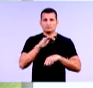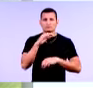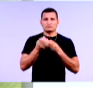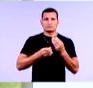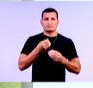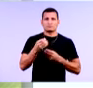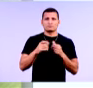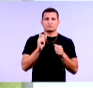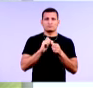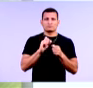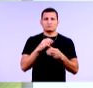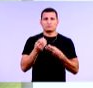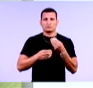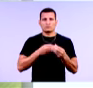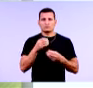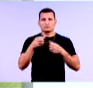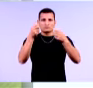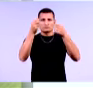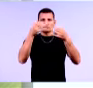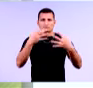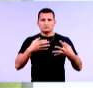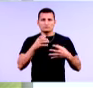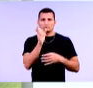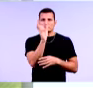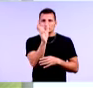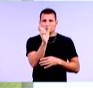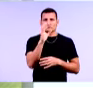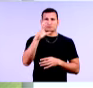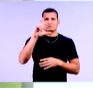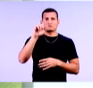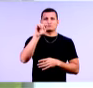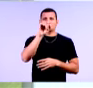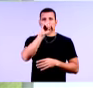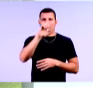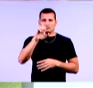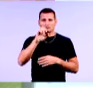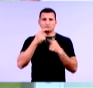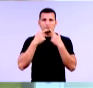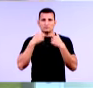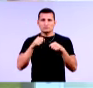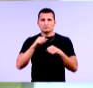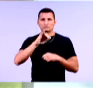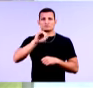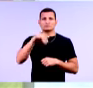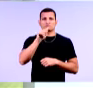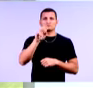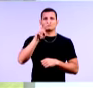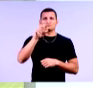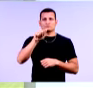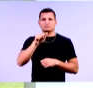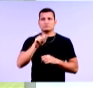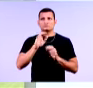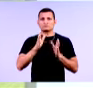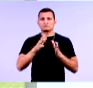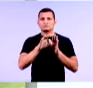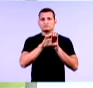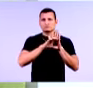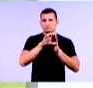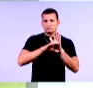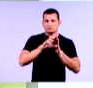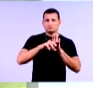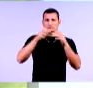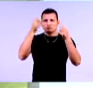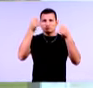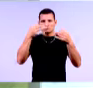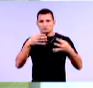fazer, como definir a classe, como definir o objeto na linguagem Java. Até agora a gente não falou isso. A gente falou tudo conceitualmente, como